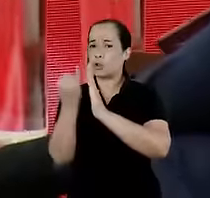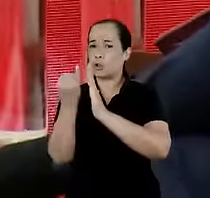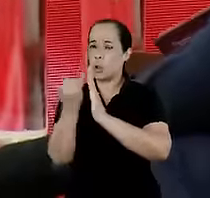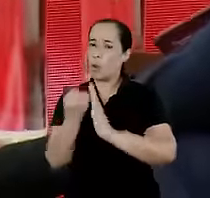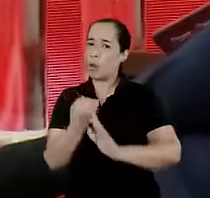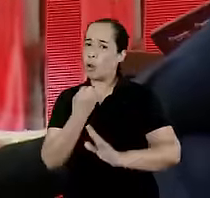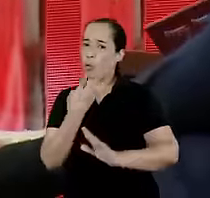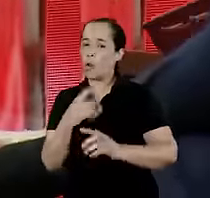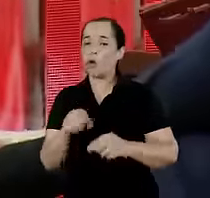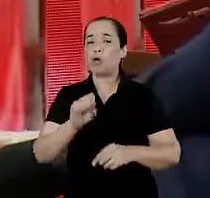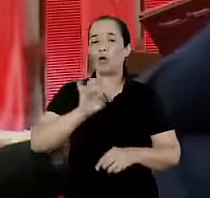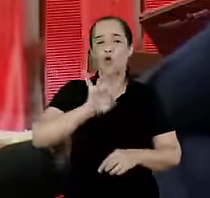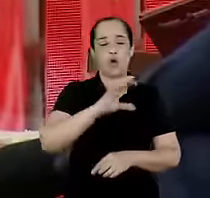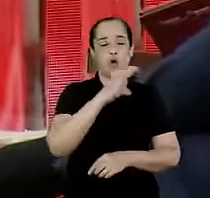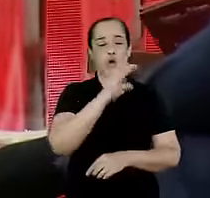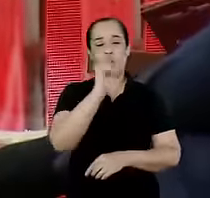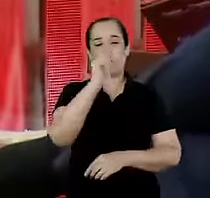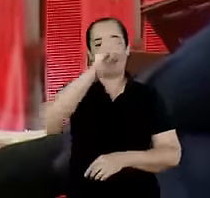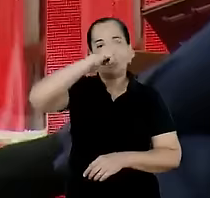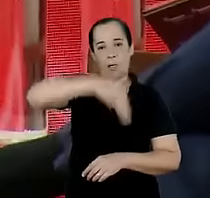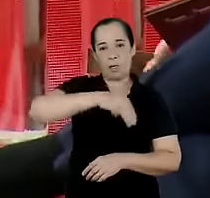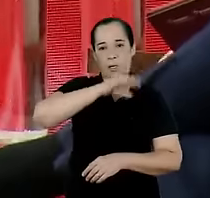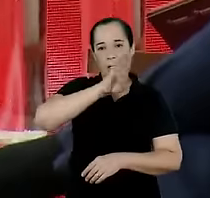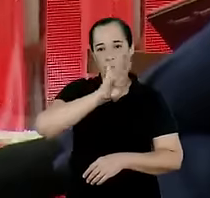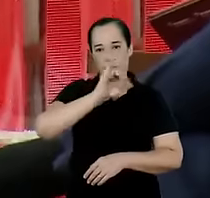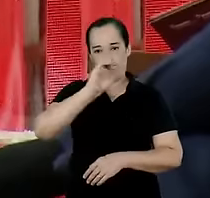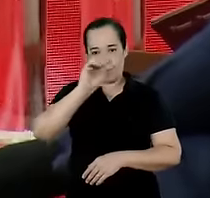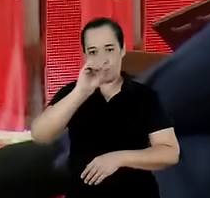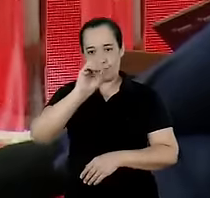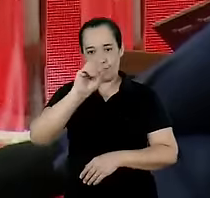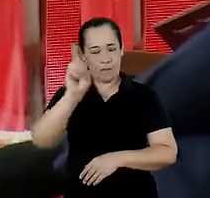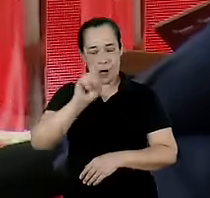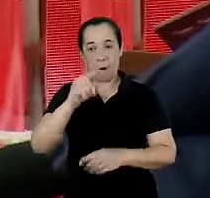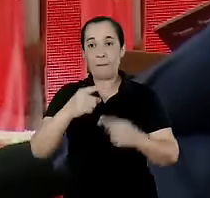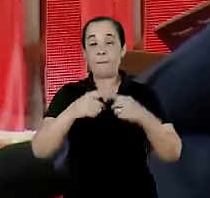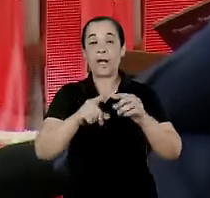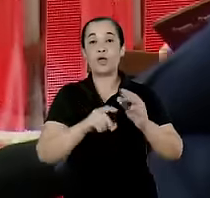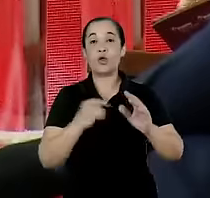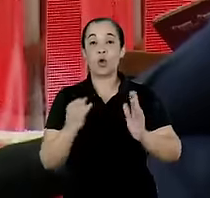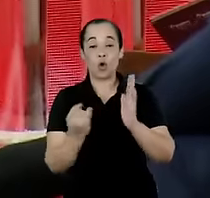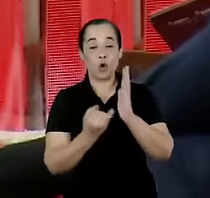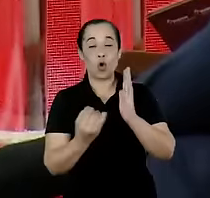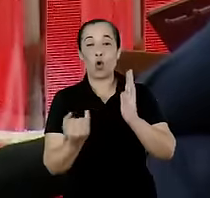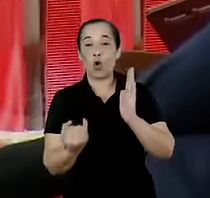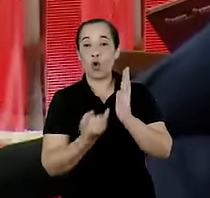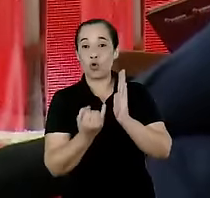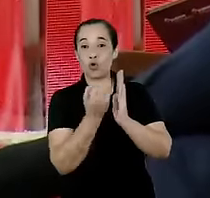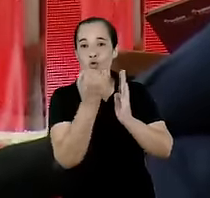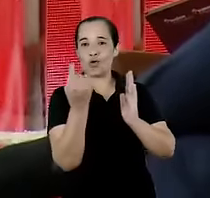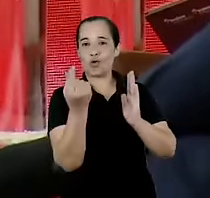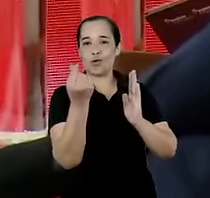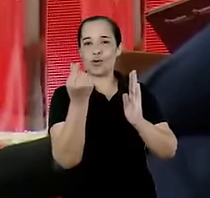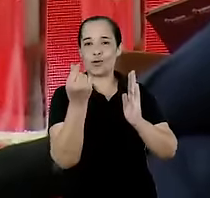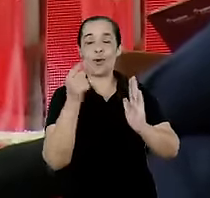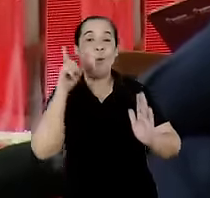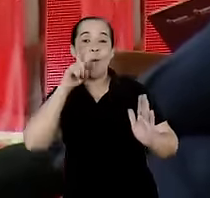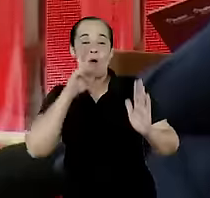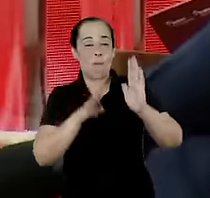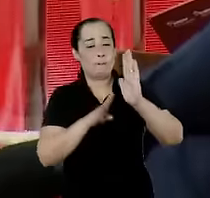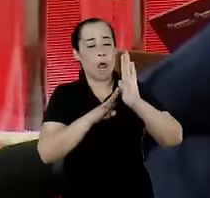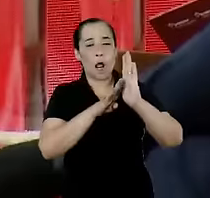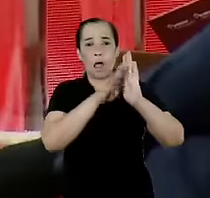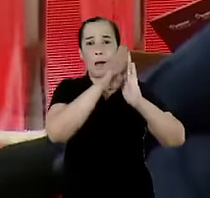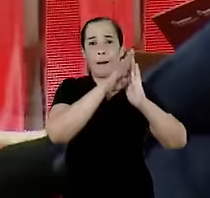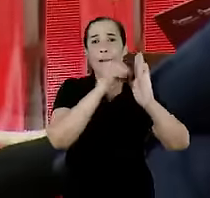gente tem também a parte longa da curva de juros que sofre com juros americano a parte longa de juros pode contaminar a parte do meio da